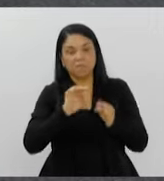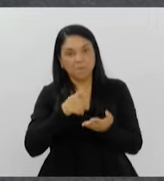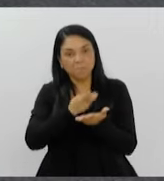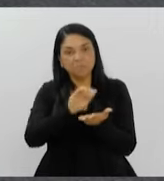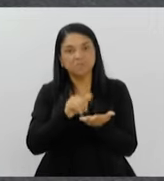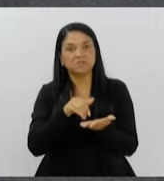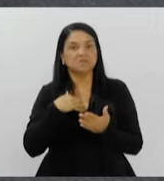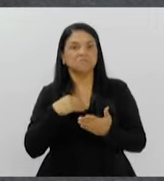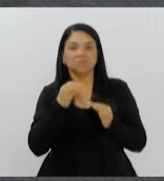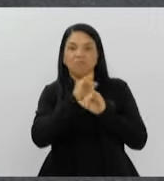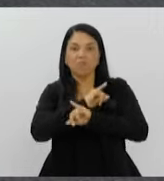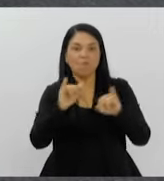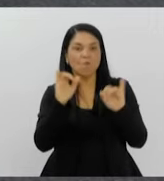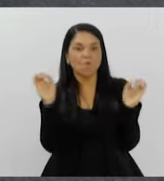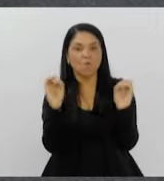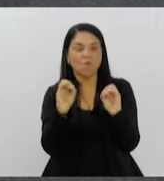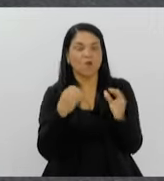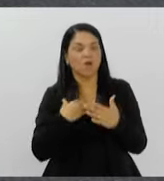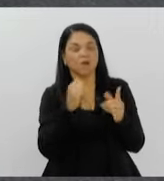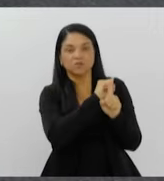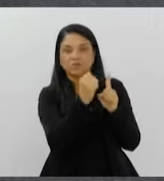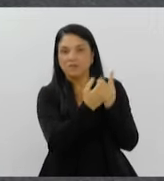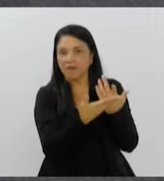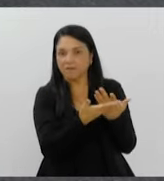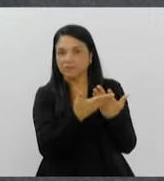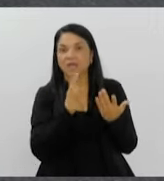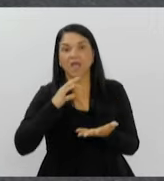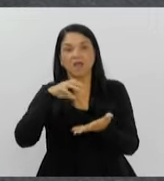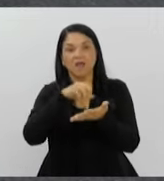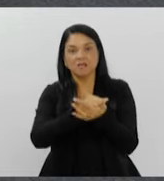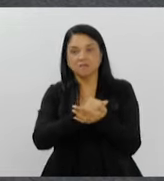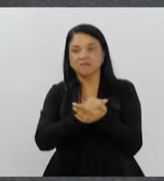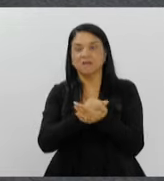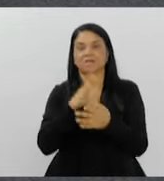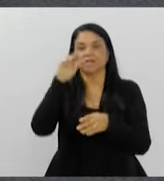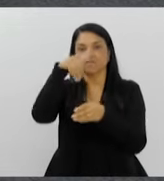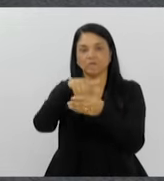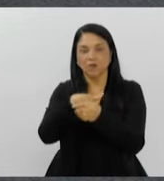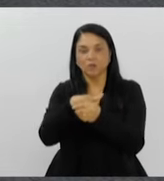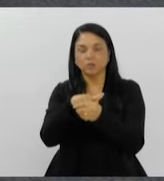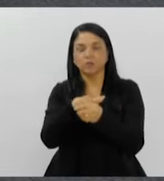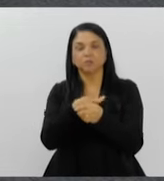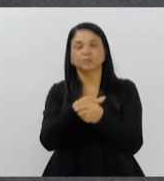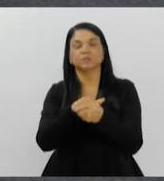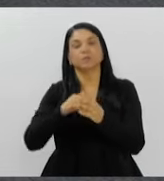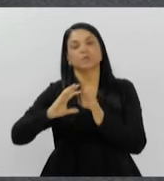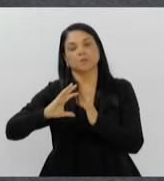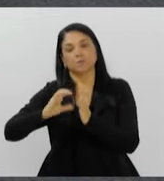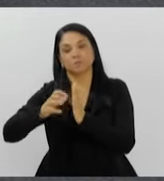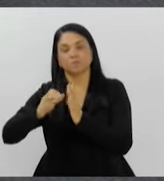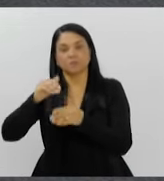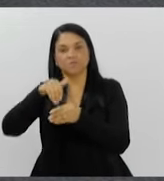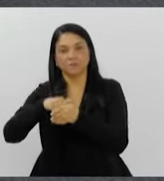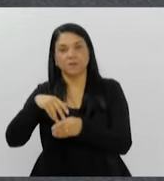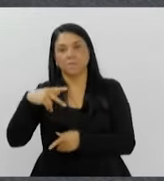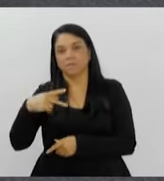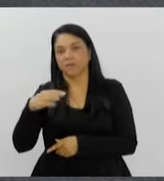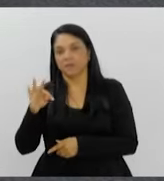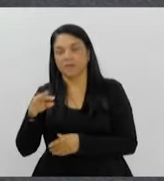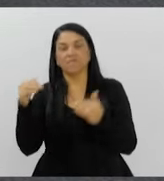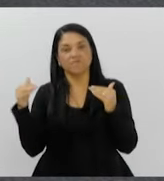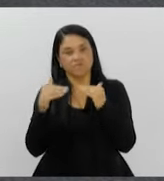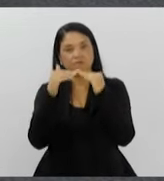dá satisfação pra sociedade então quero aqui registrar o meu voto e da bancada do meu partido que é o PT